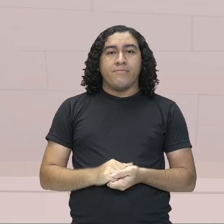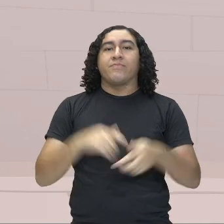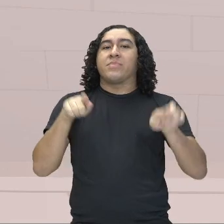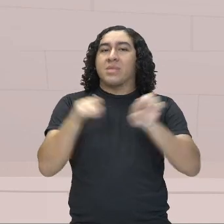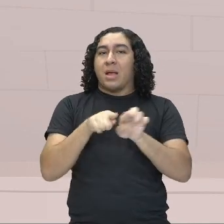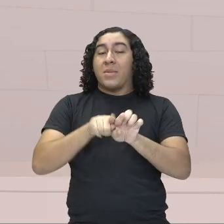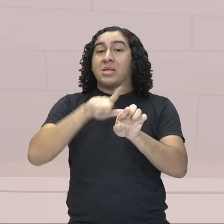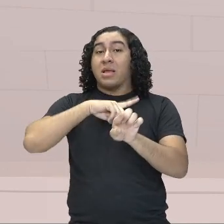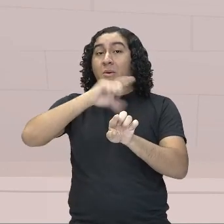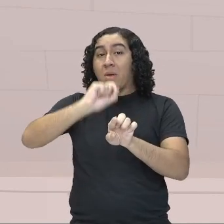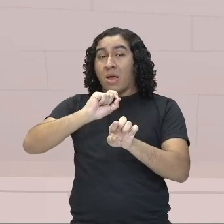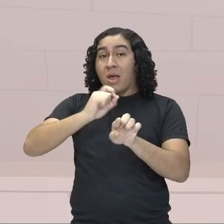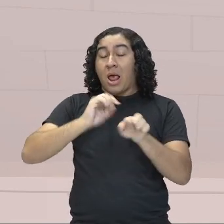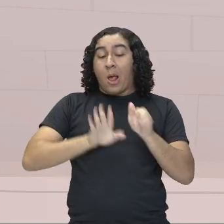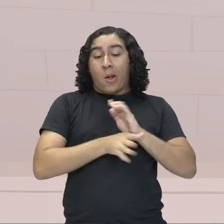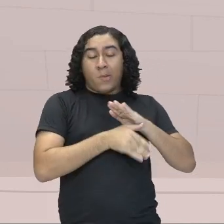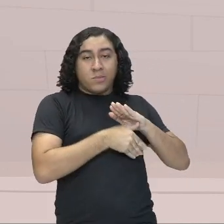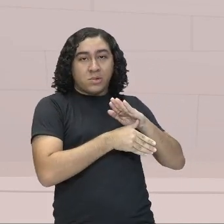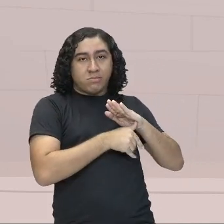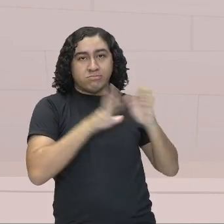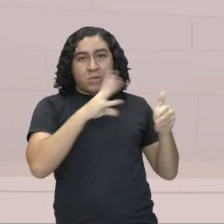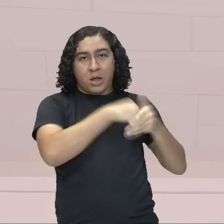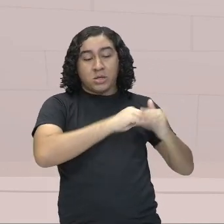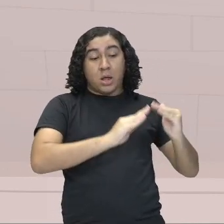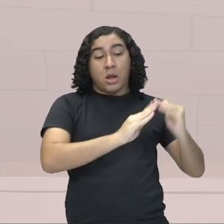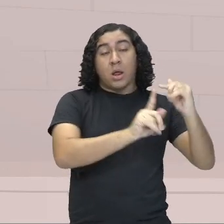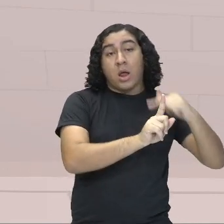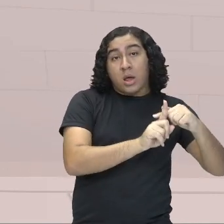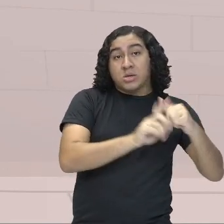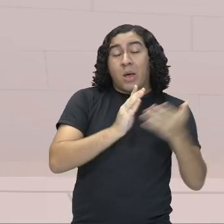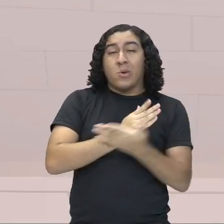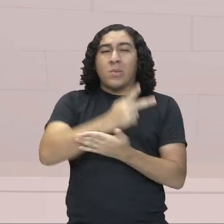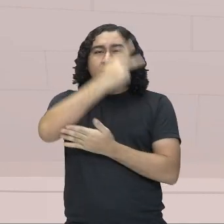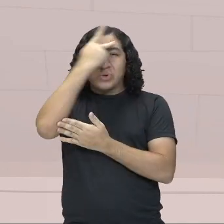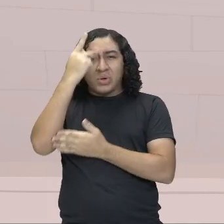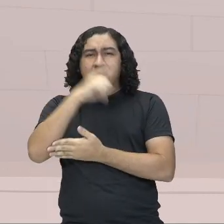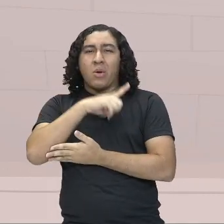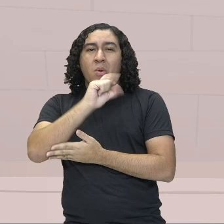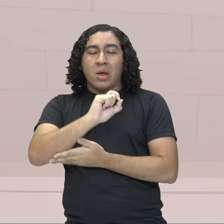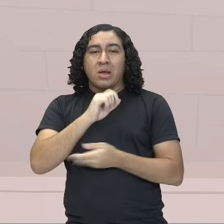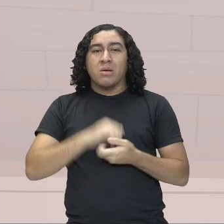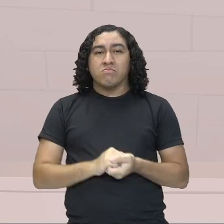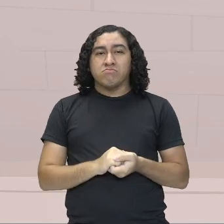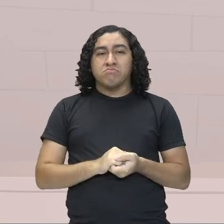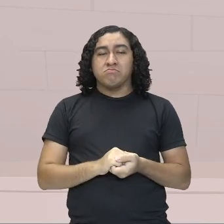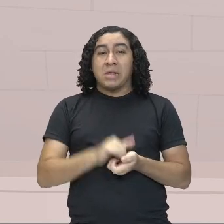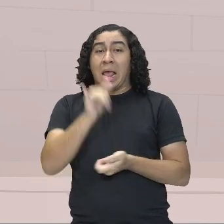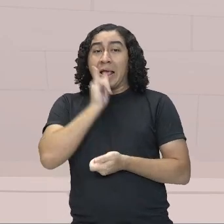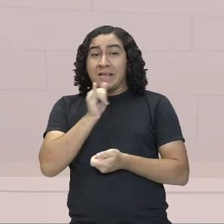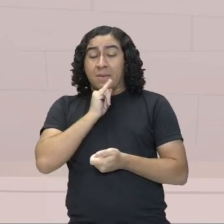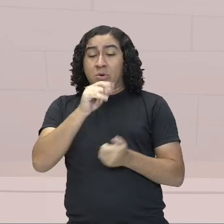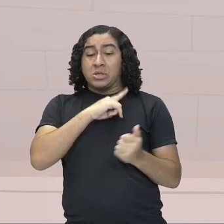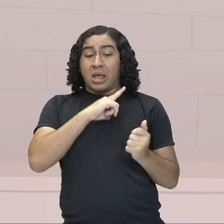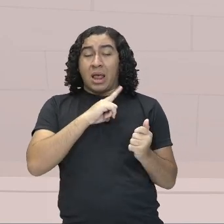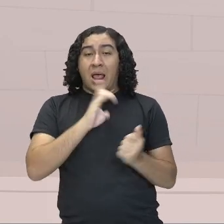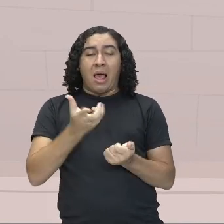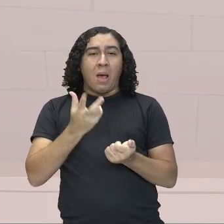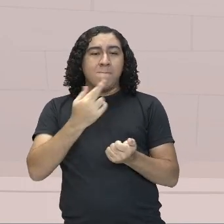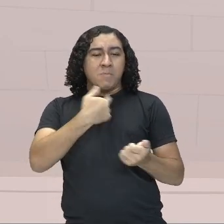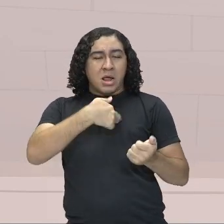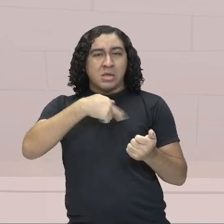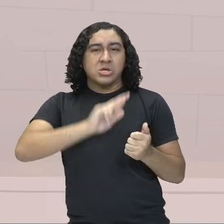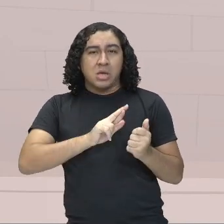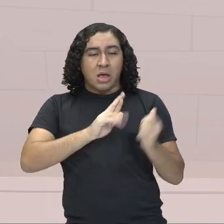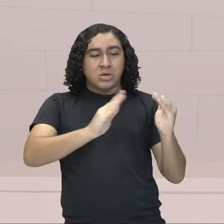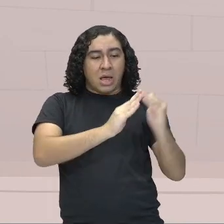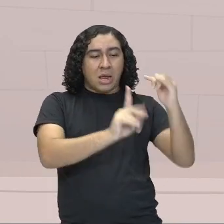a corrupção dentro da igreja. Muitas pessoas acabavam ali tendo cargos eclesiásticos sem ter o preparo